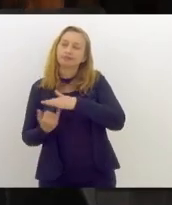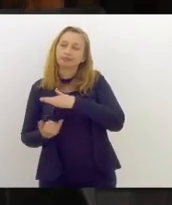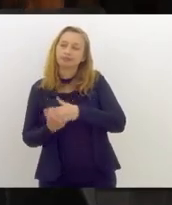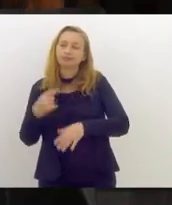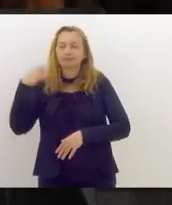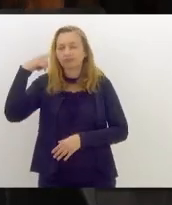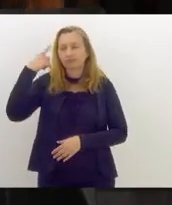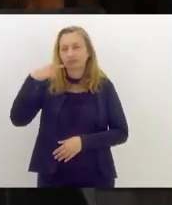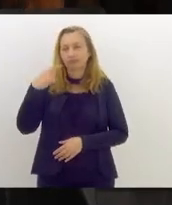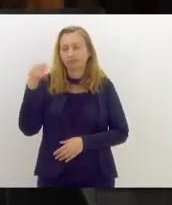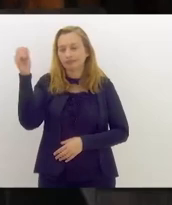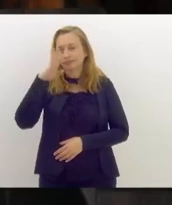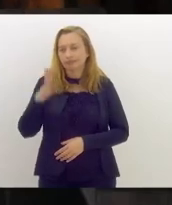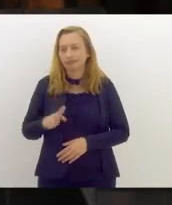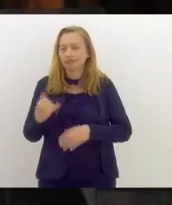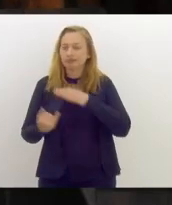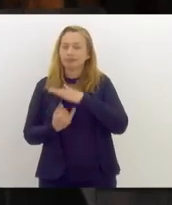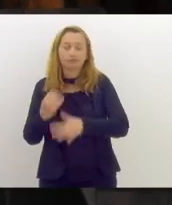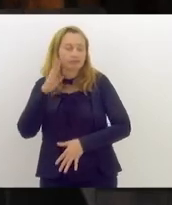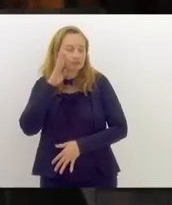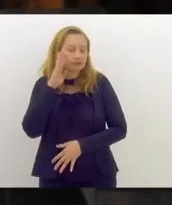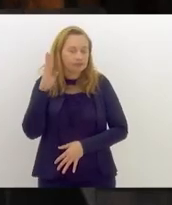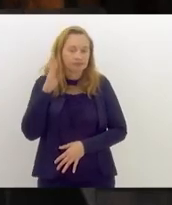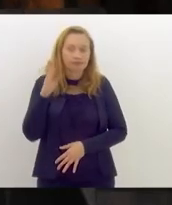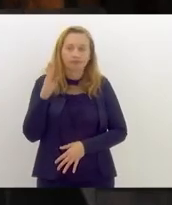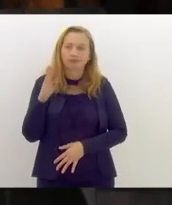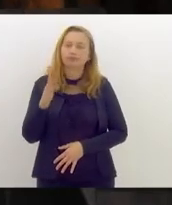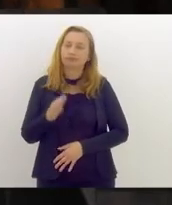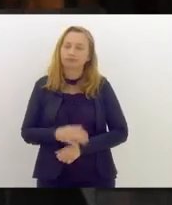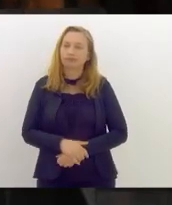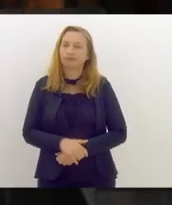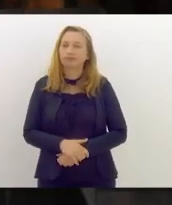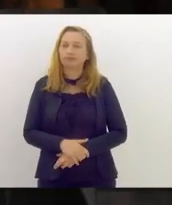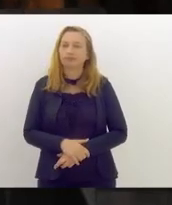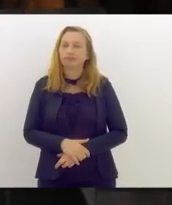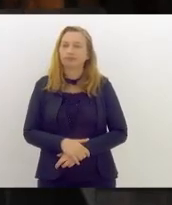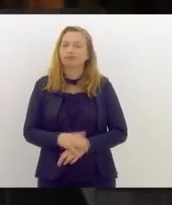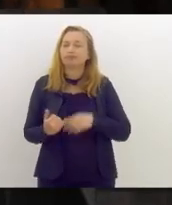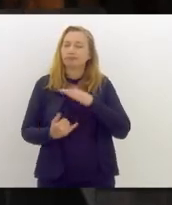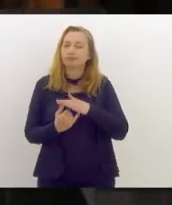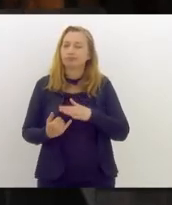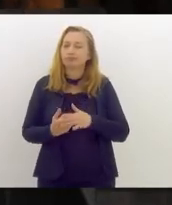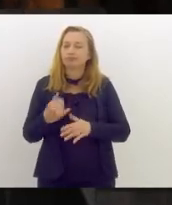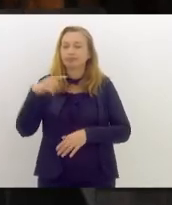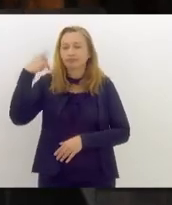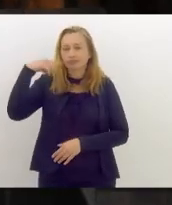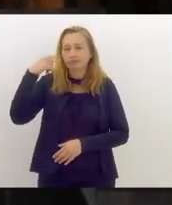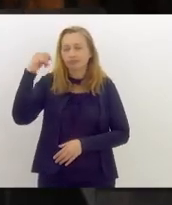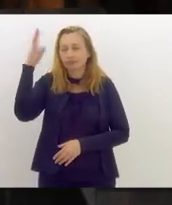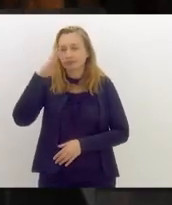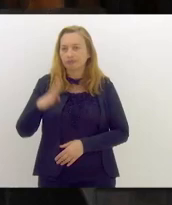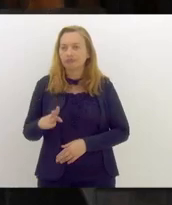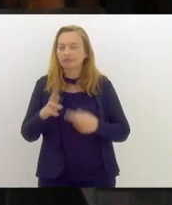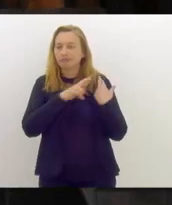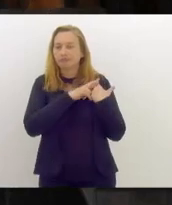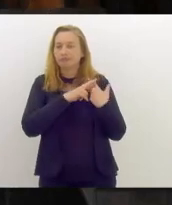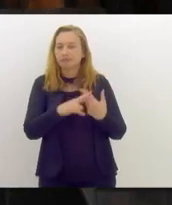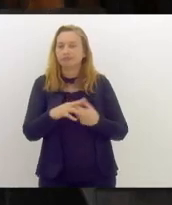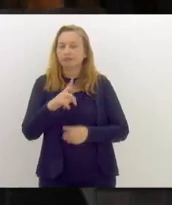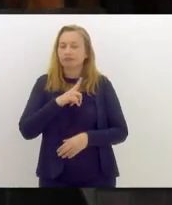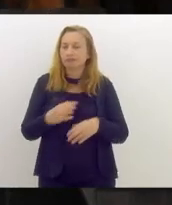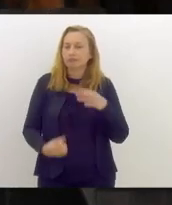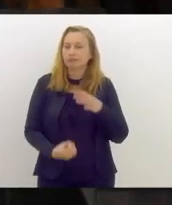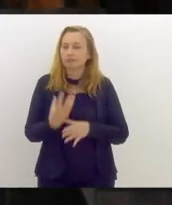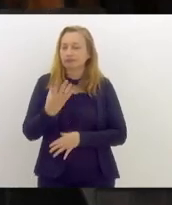essa instituição que é a alma Mater da ordem nós o Instituto dos Advogados brasileiros teve responsabilidade de